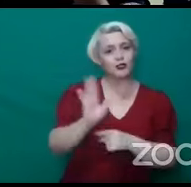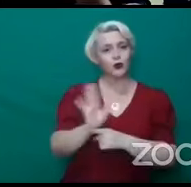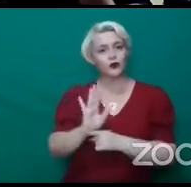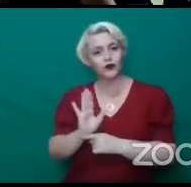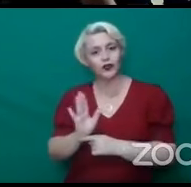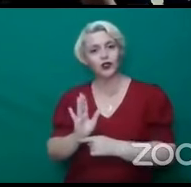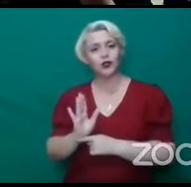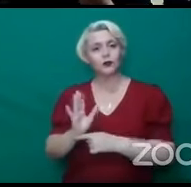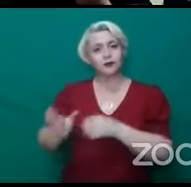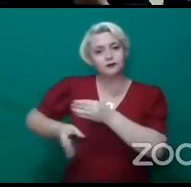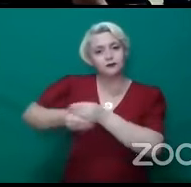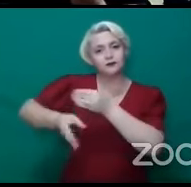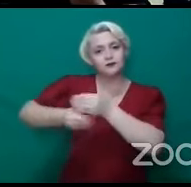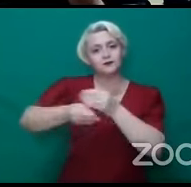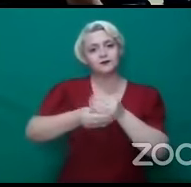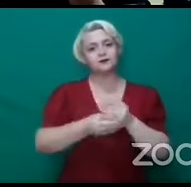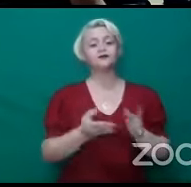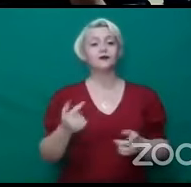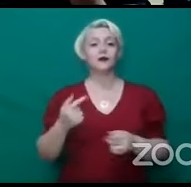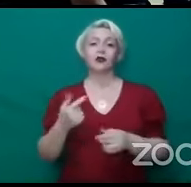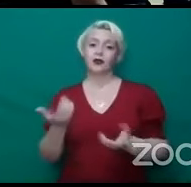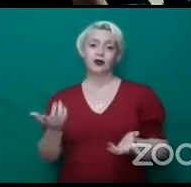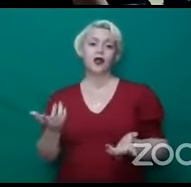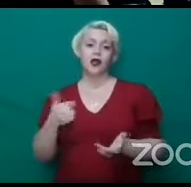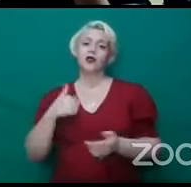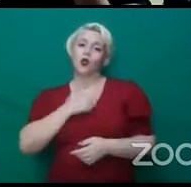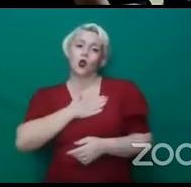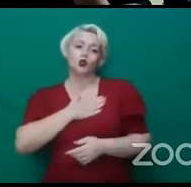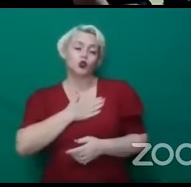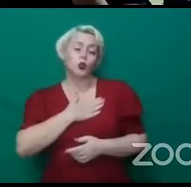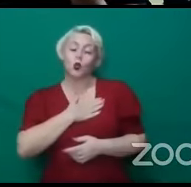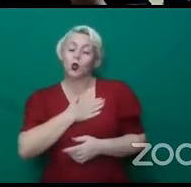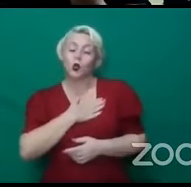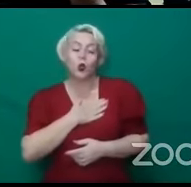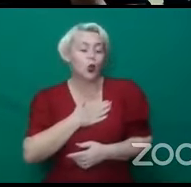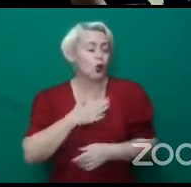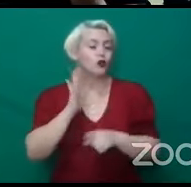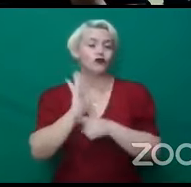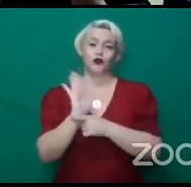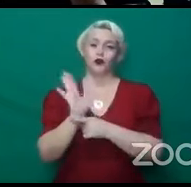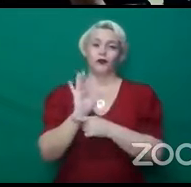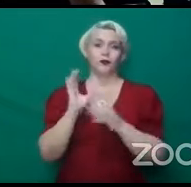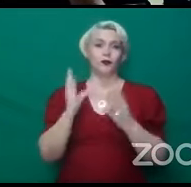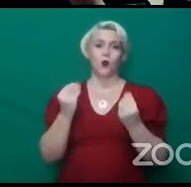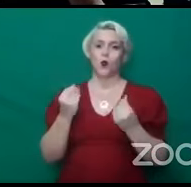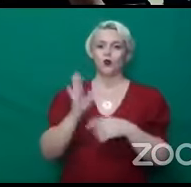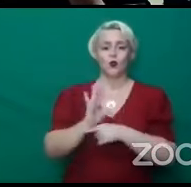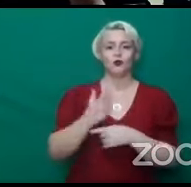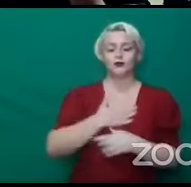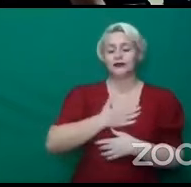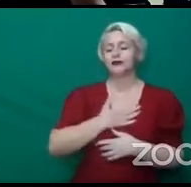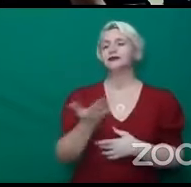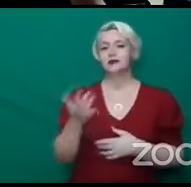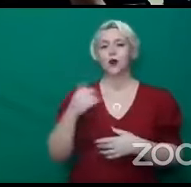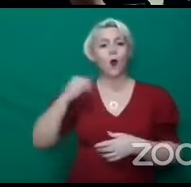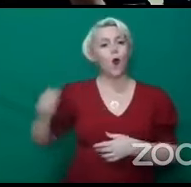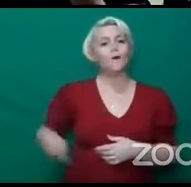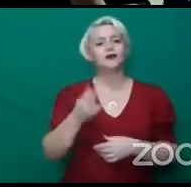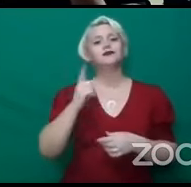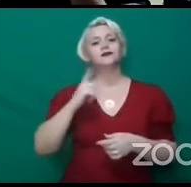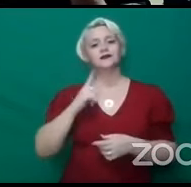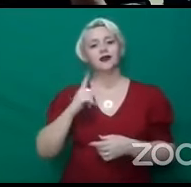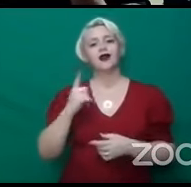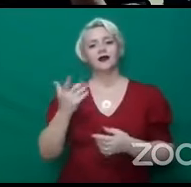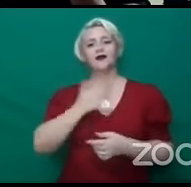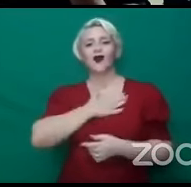essa possibilidade, principalmente porque a gente gostou muito de fazer o filme, assim. Então, é uma possibilidade que eu gosto